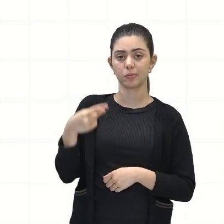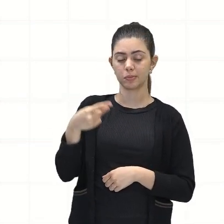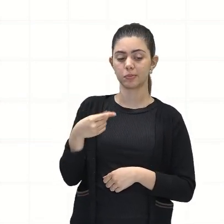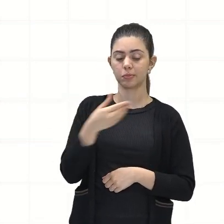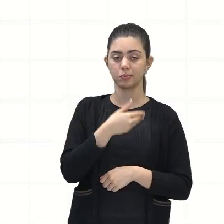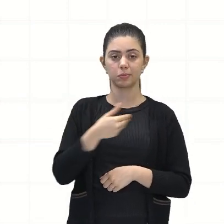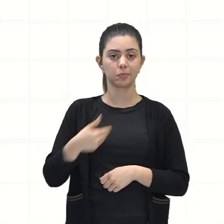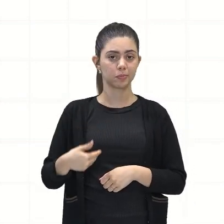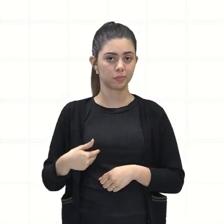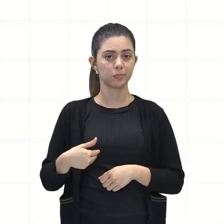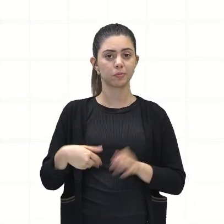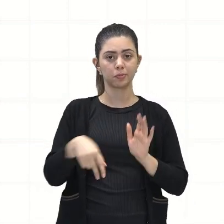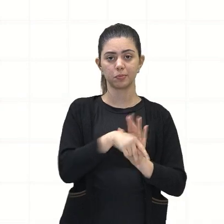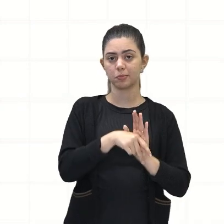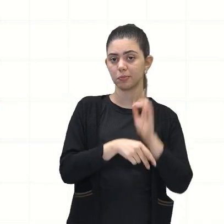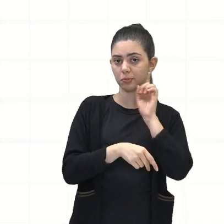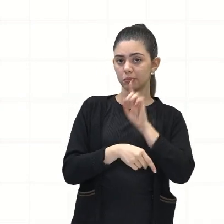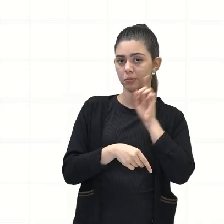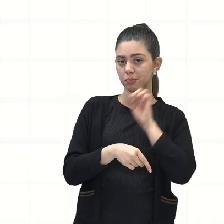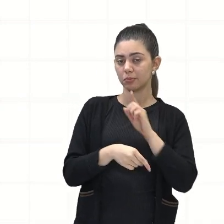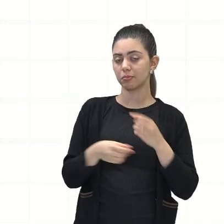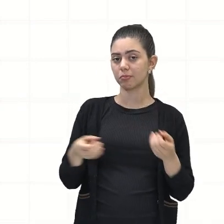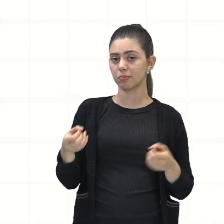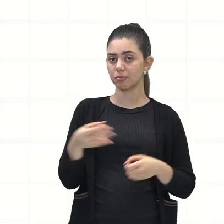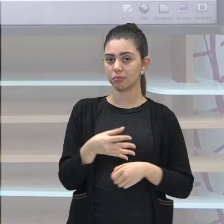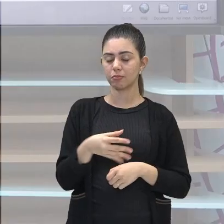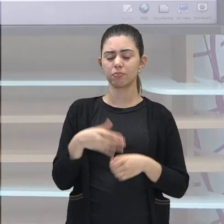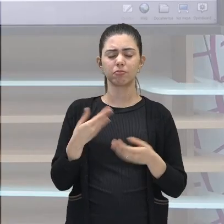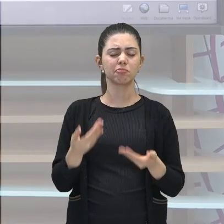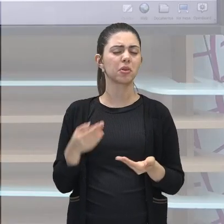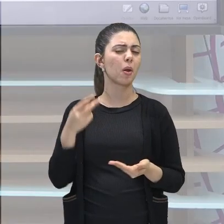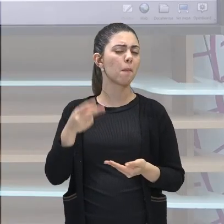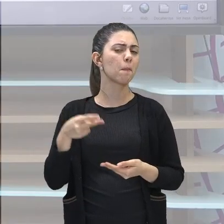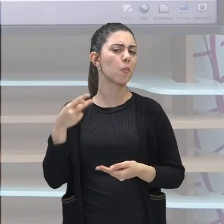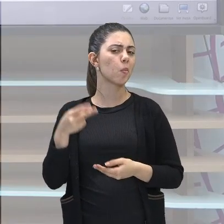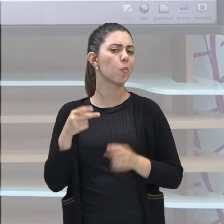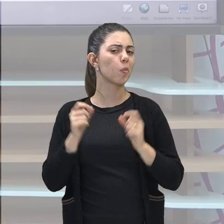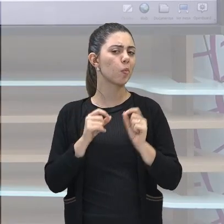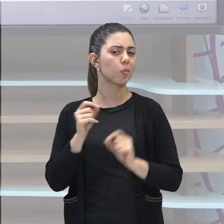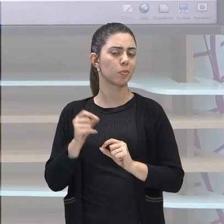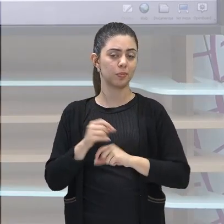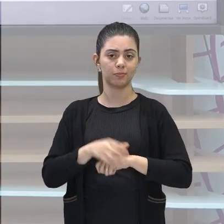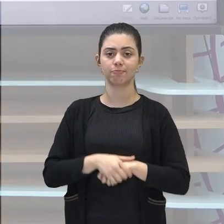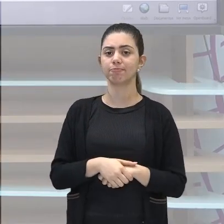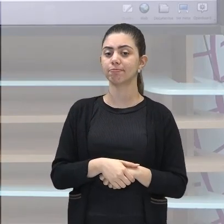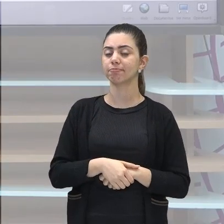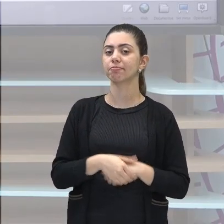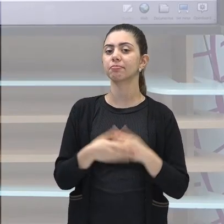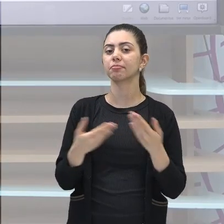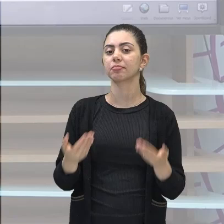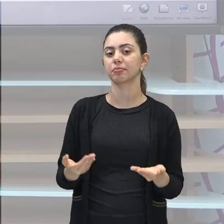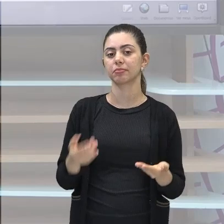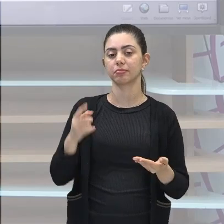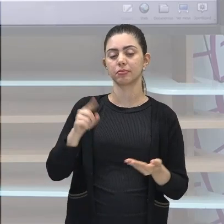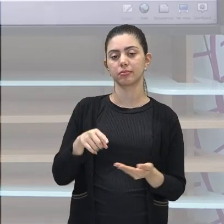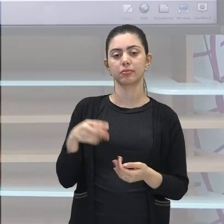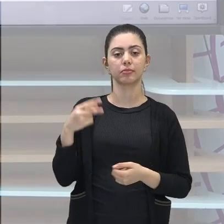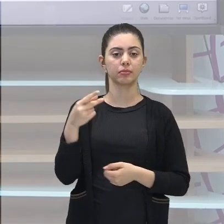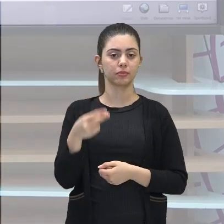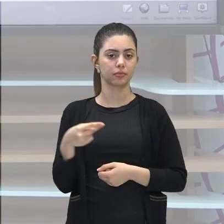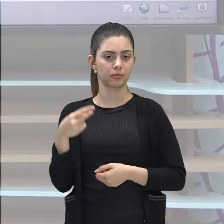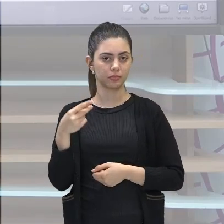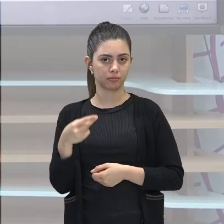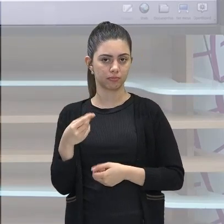governo americano. Essa política, ela é uma política na qual